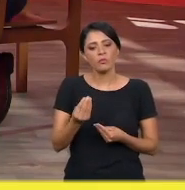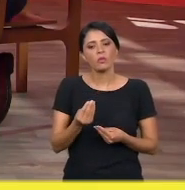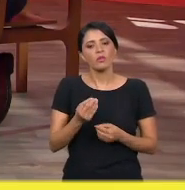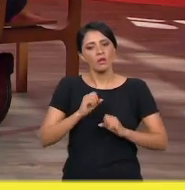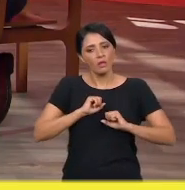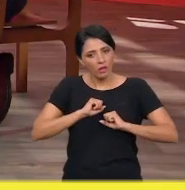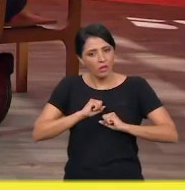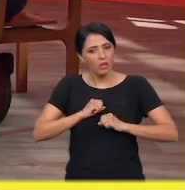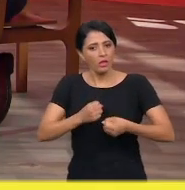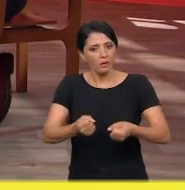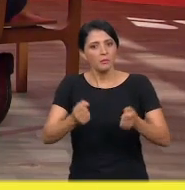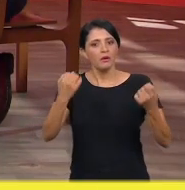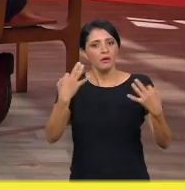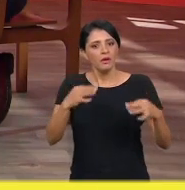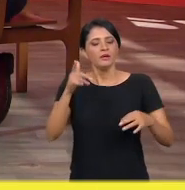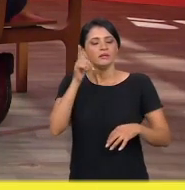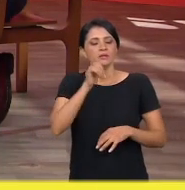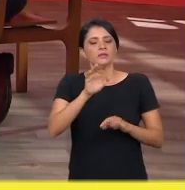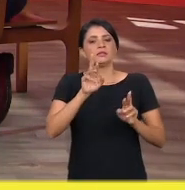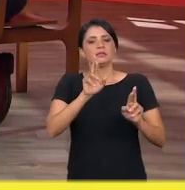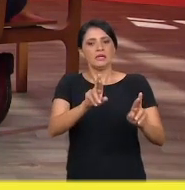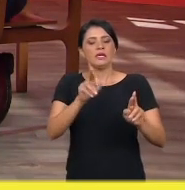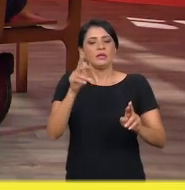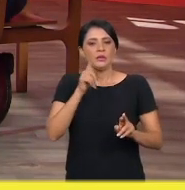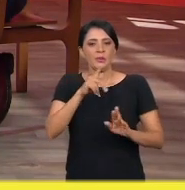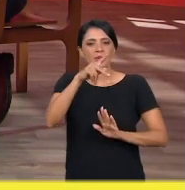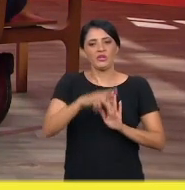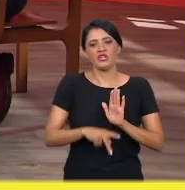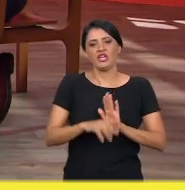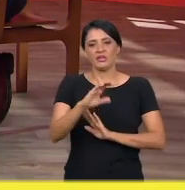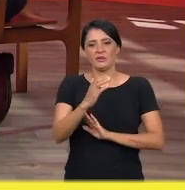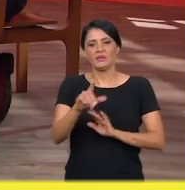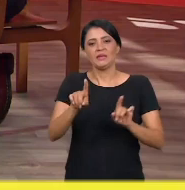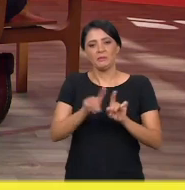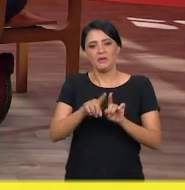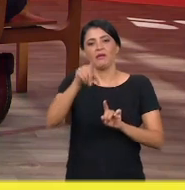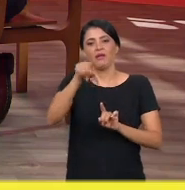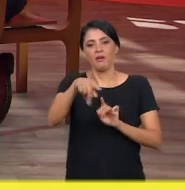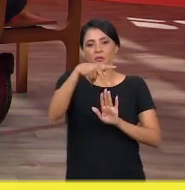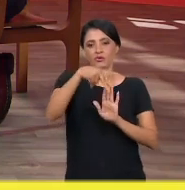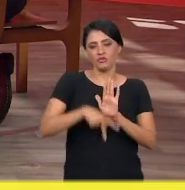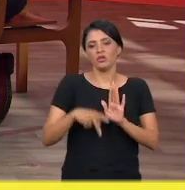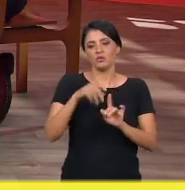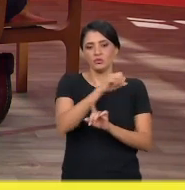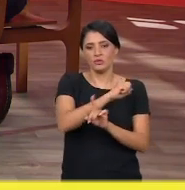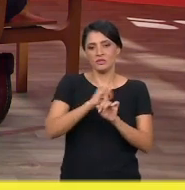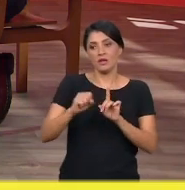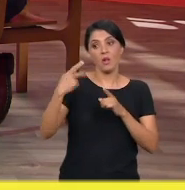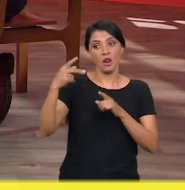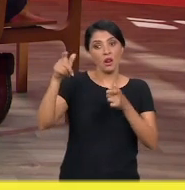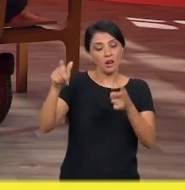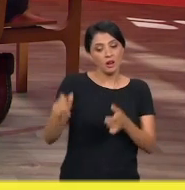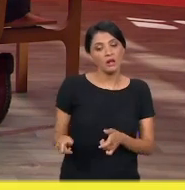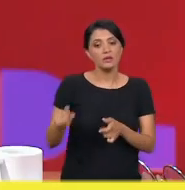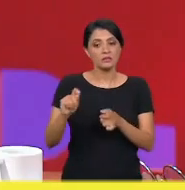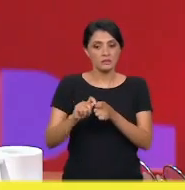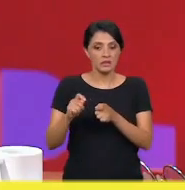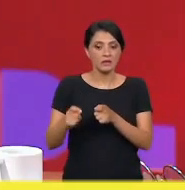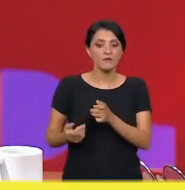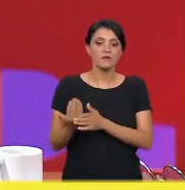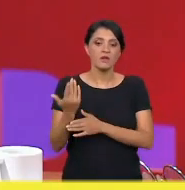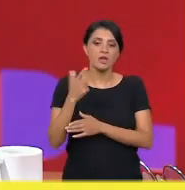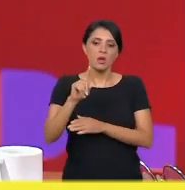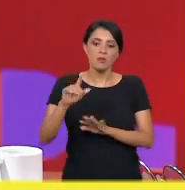esforço para que ele dê certo. E além de um projeto científico, ele também é um projeto social, porque ali está sendo feito, a ideia